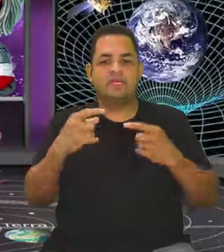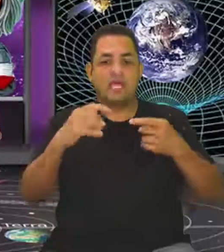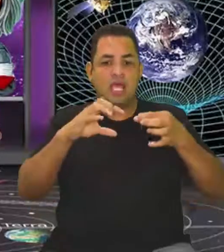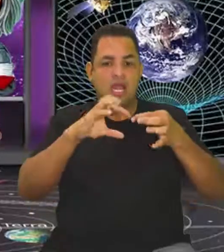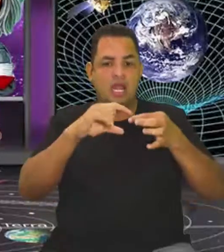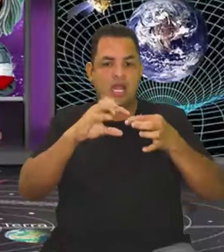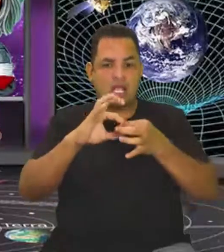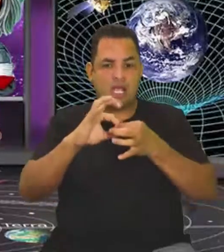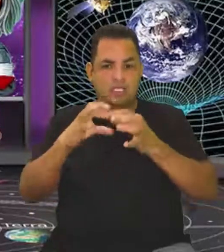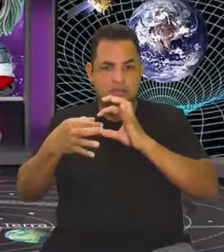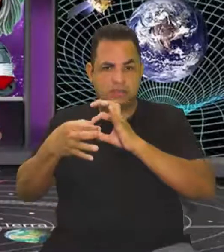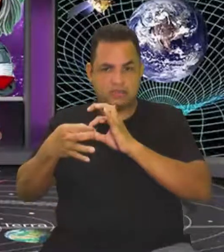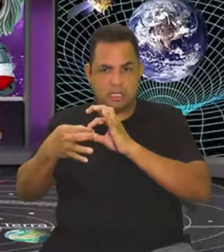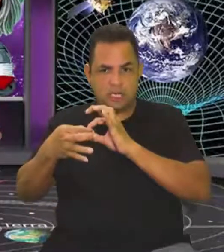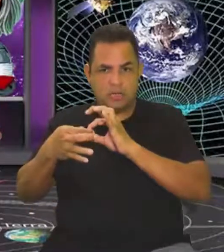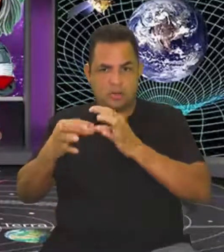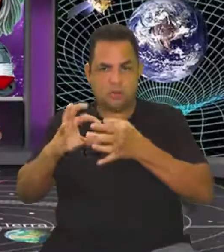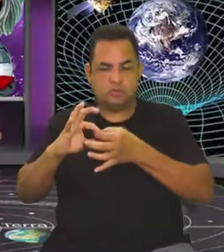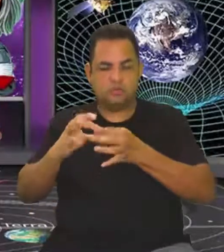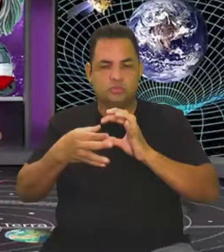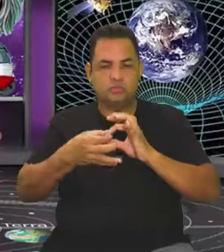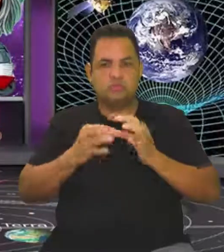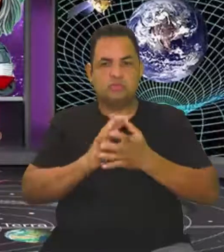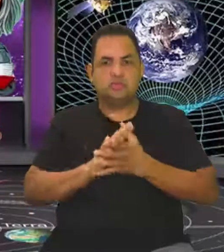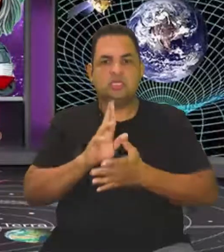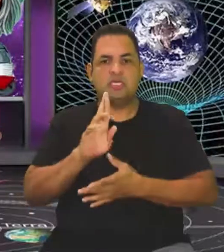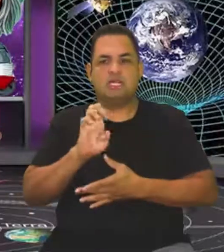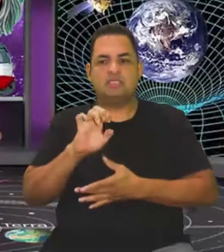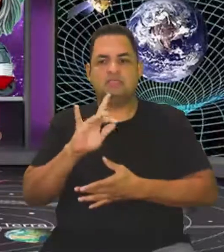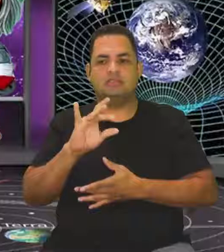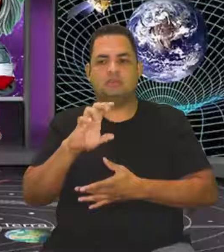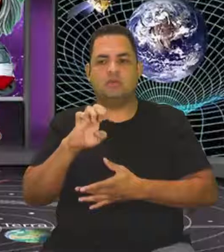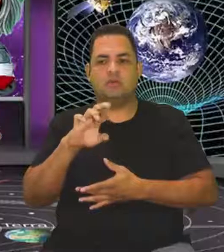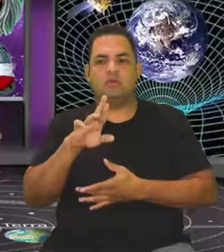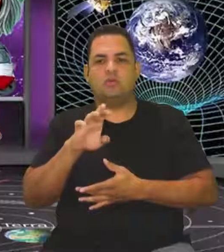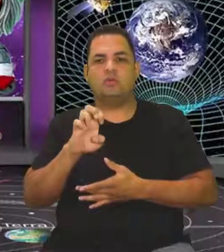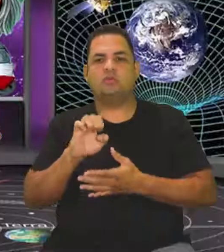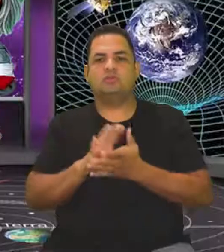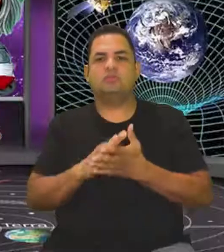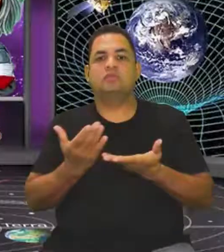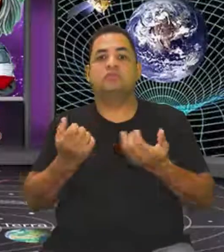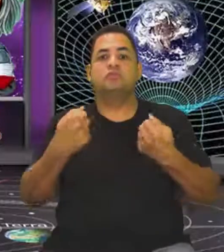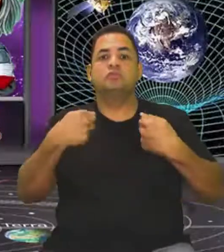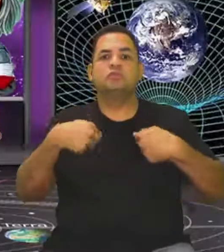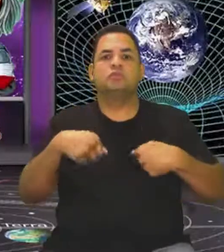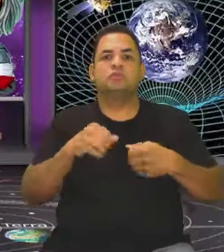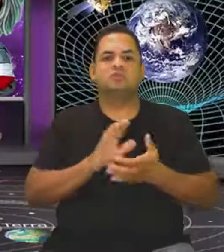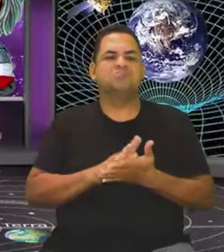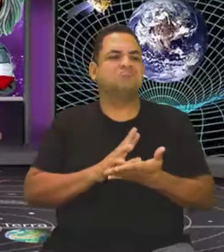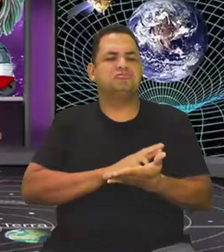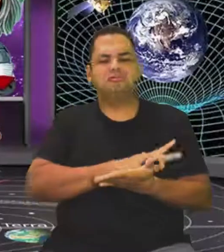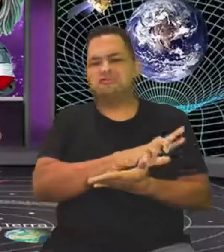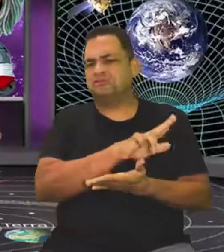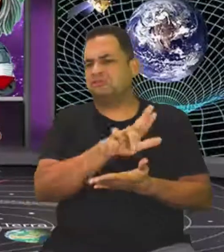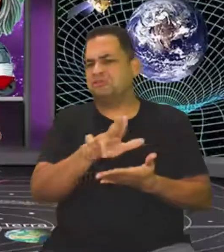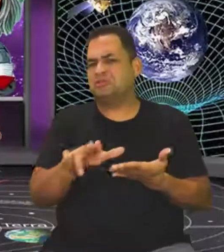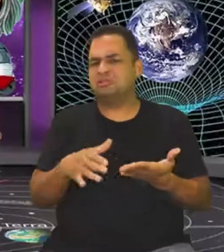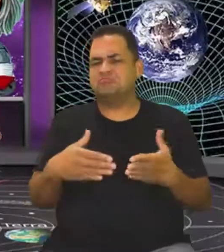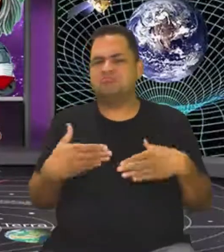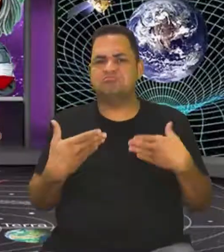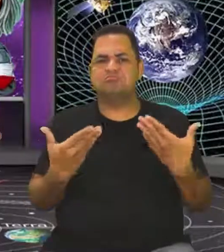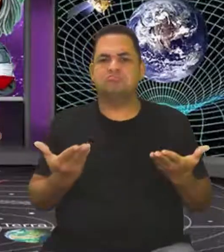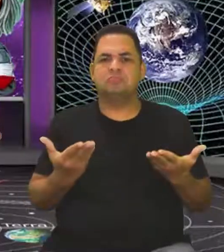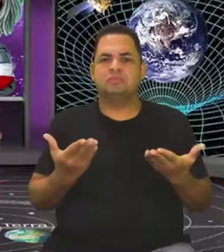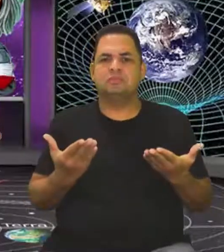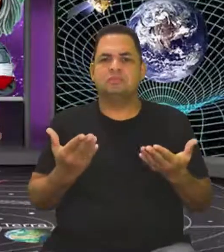resistores, lembram? Eu falei para vocês que nós podemos associar resistores de várias formas. Nós podemos